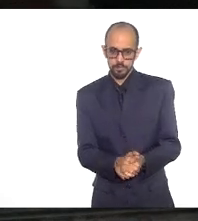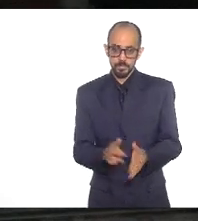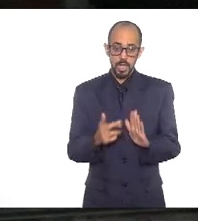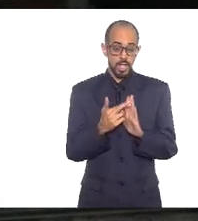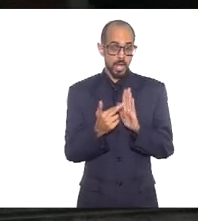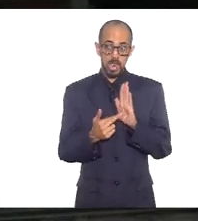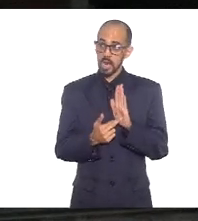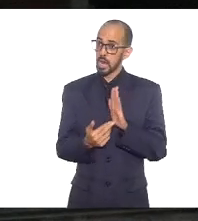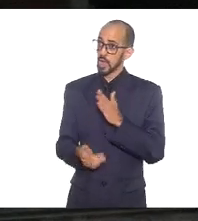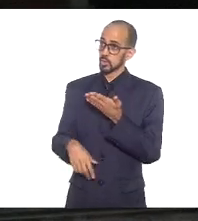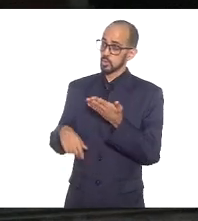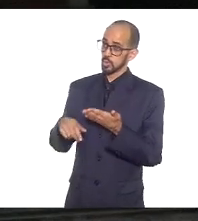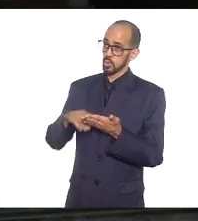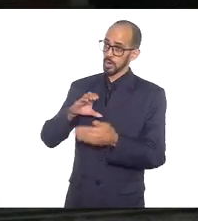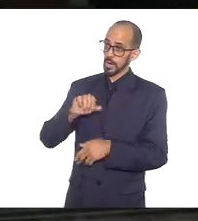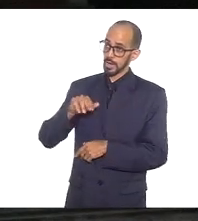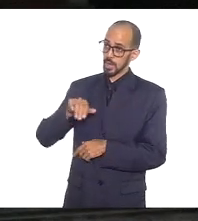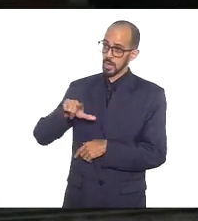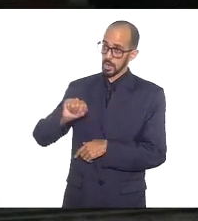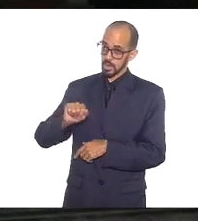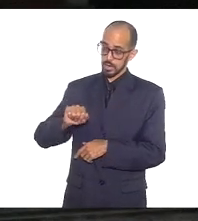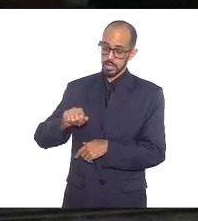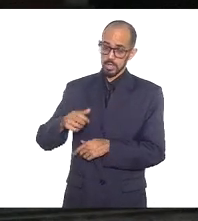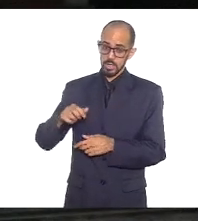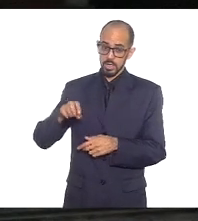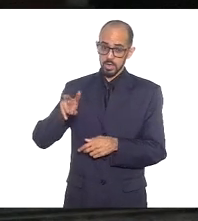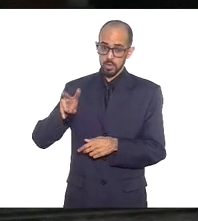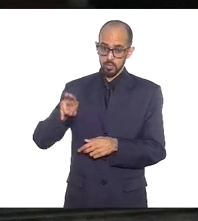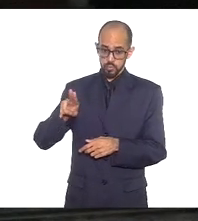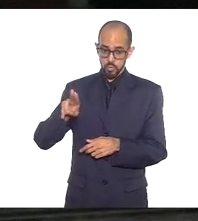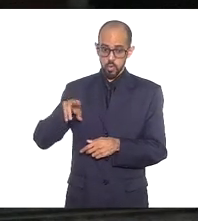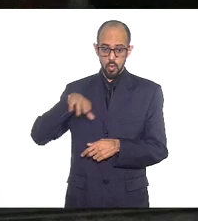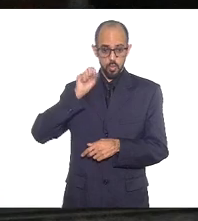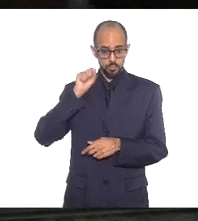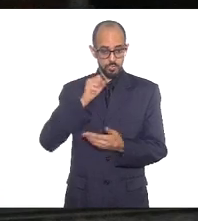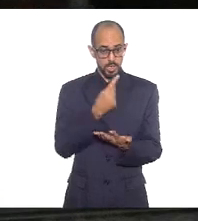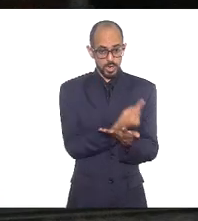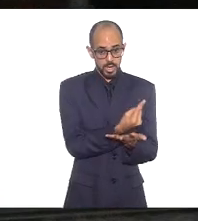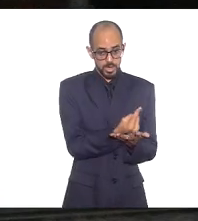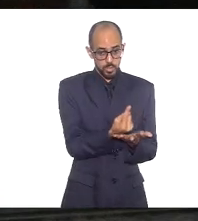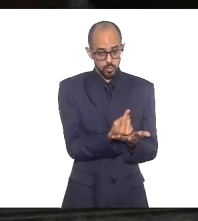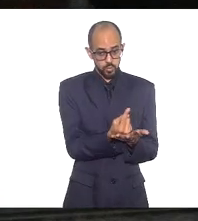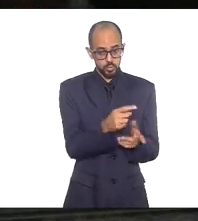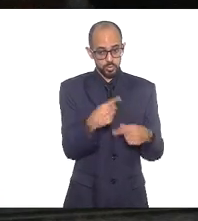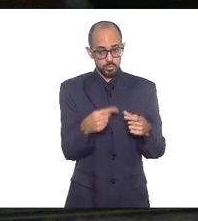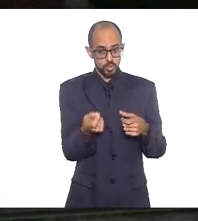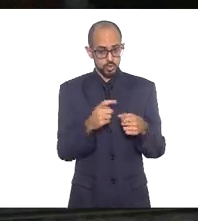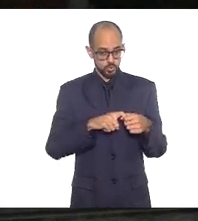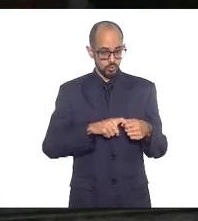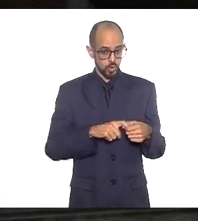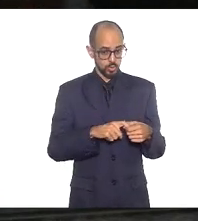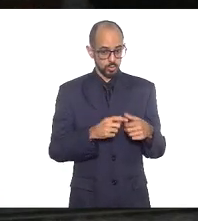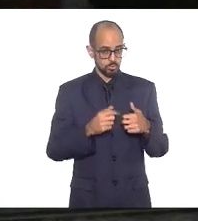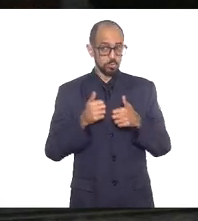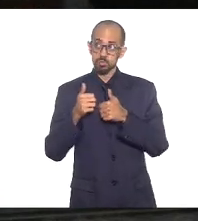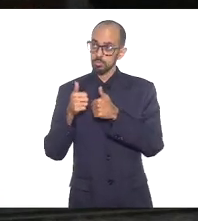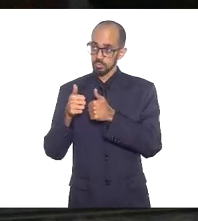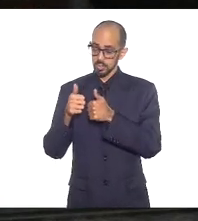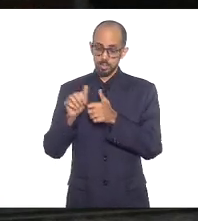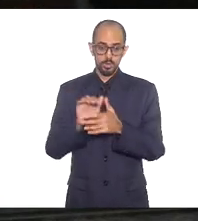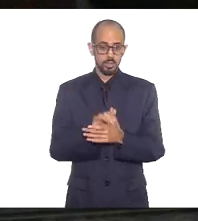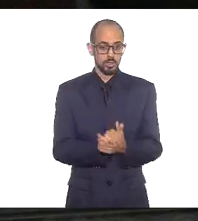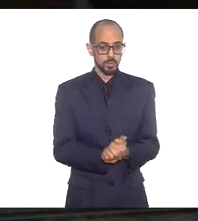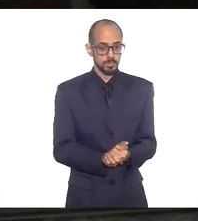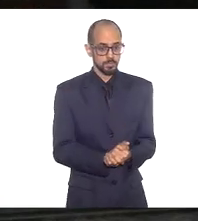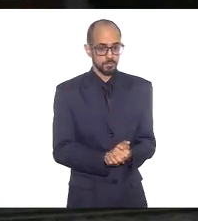Relator, deputado Márcio Canella, eu vou ouvir todos, depois a gente vai para cada uma, pode ser? Pode.